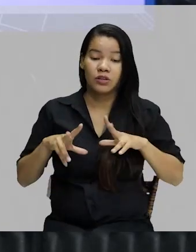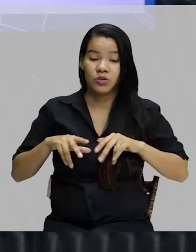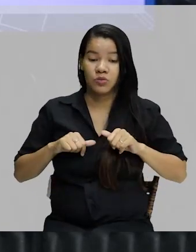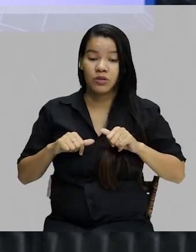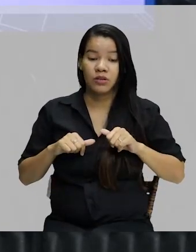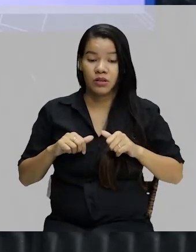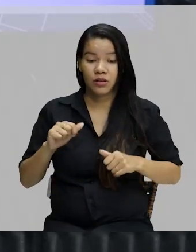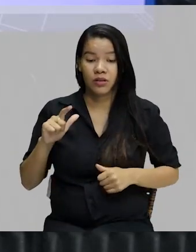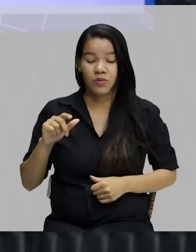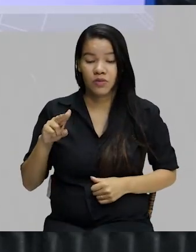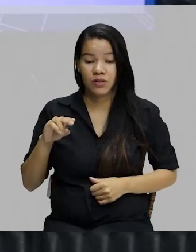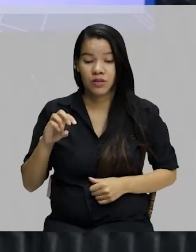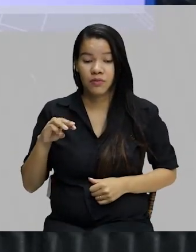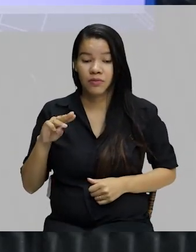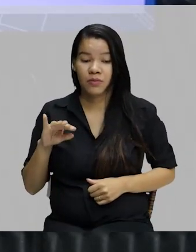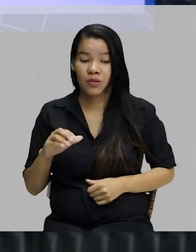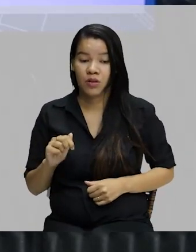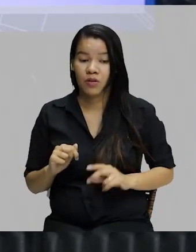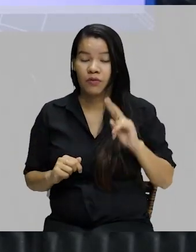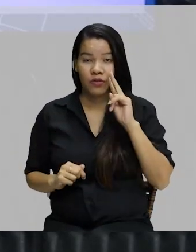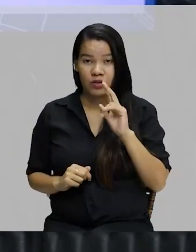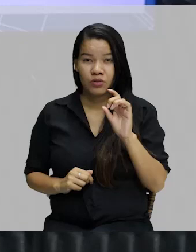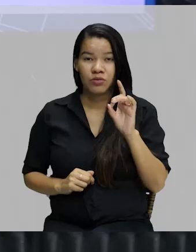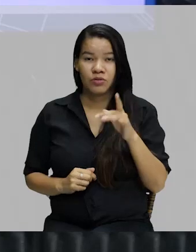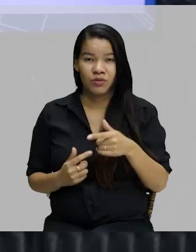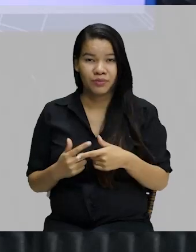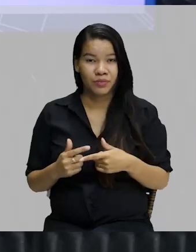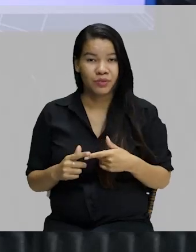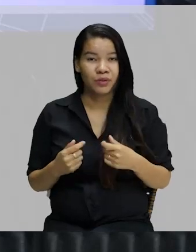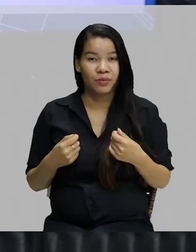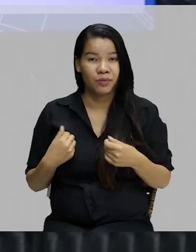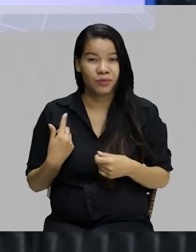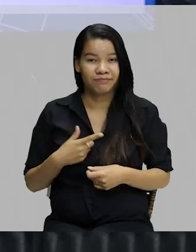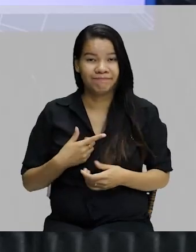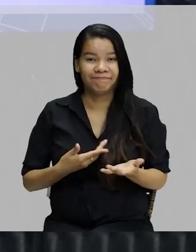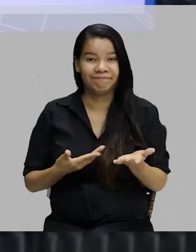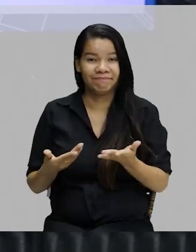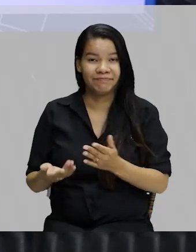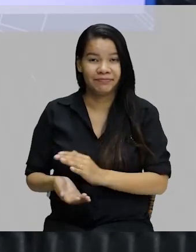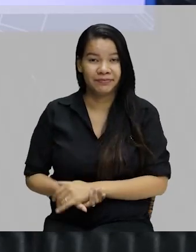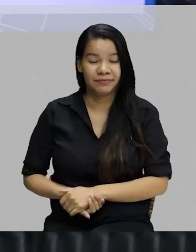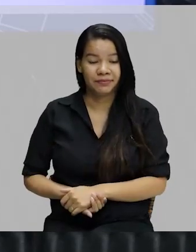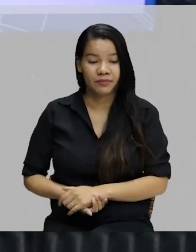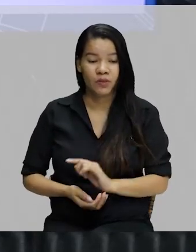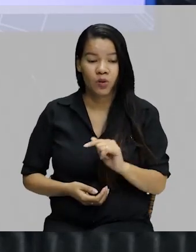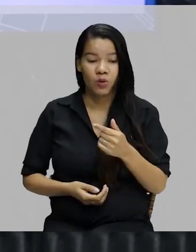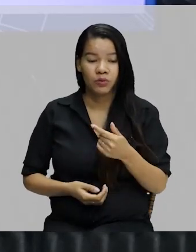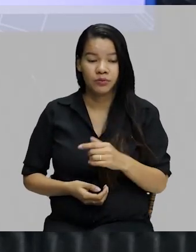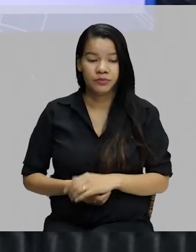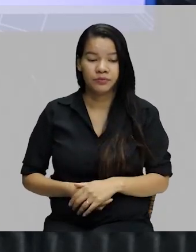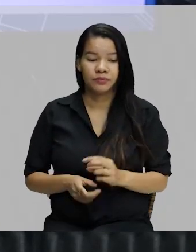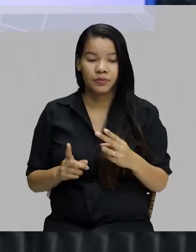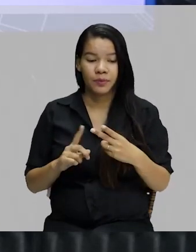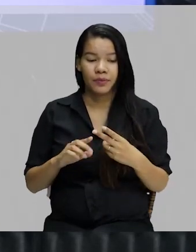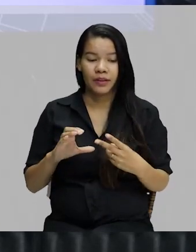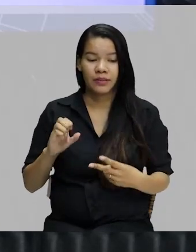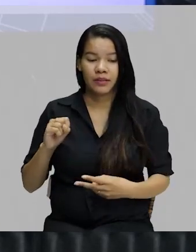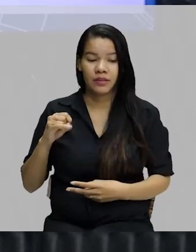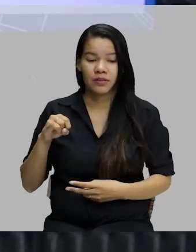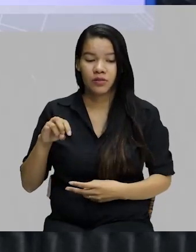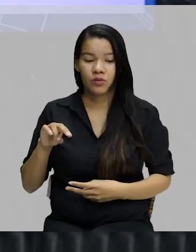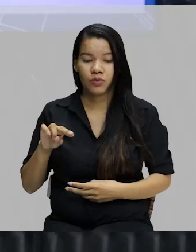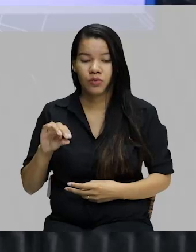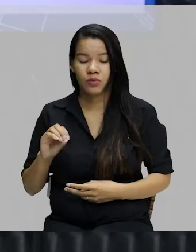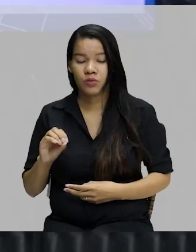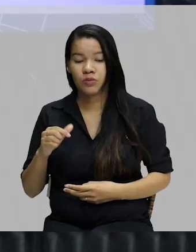com esse isótopo, olha o problema que ele pode gerar para nós, para os seres humanos. Um outro, o